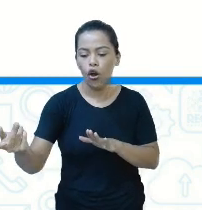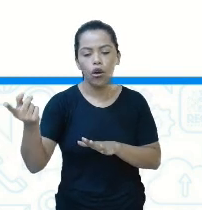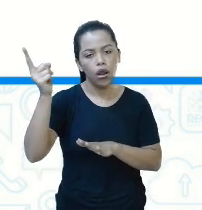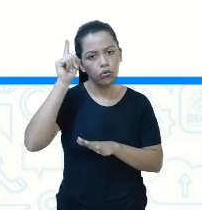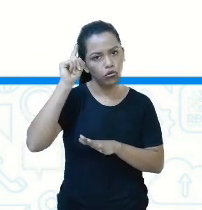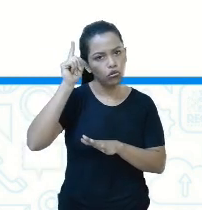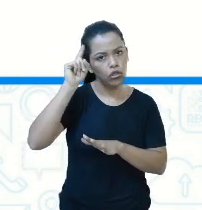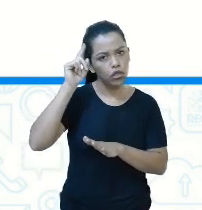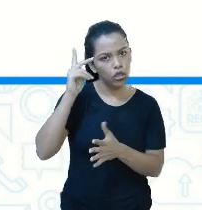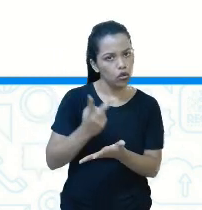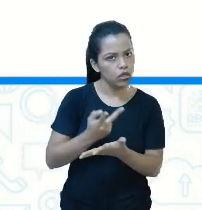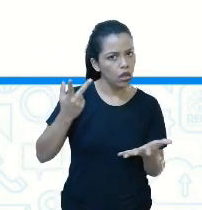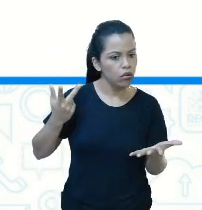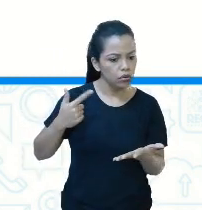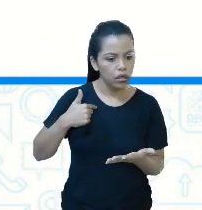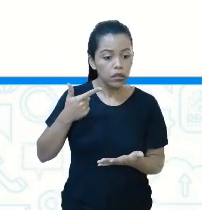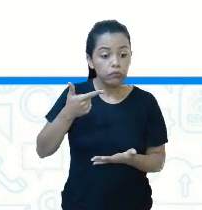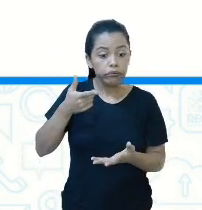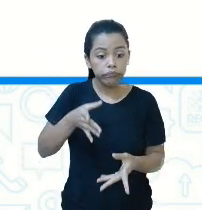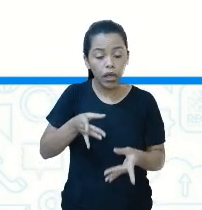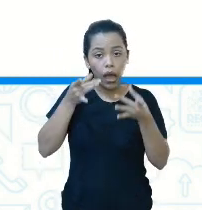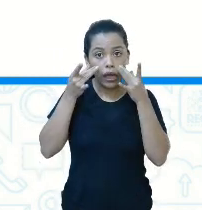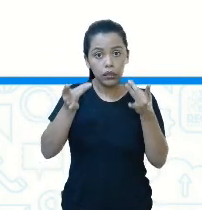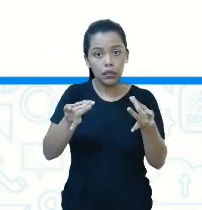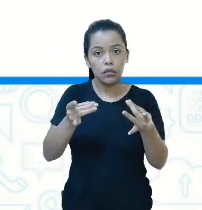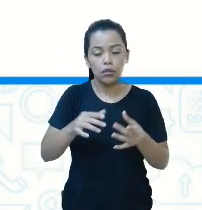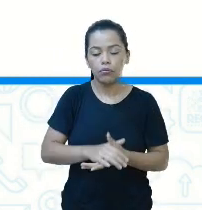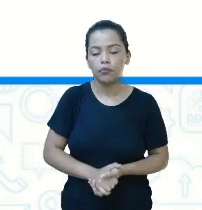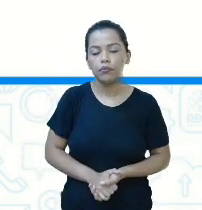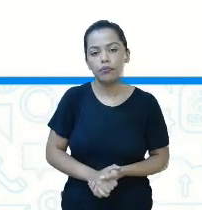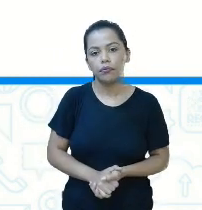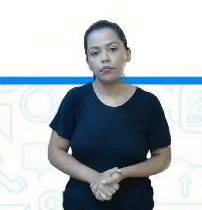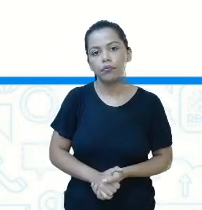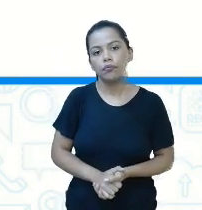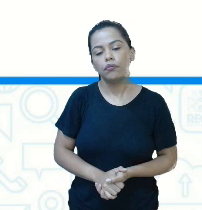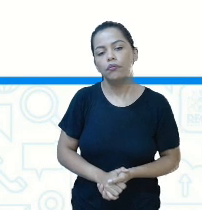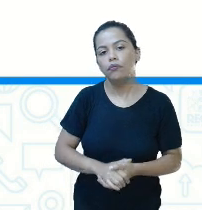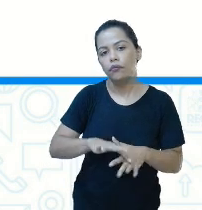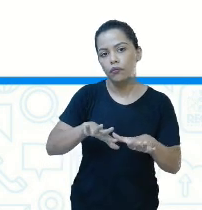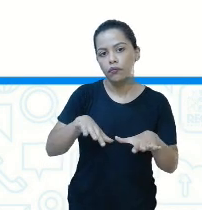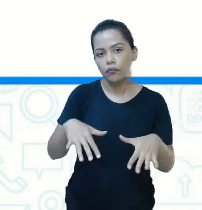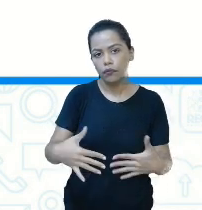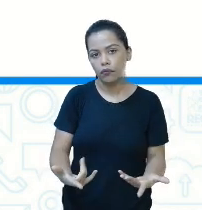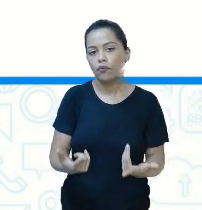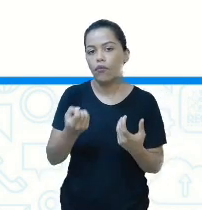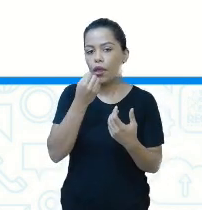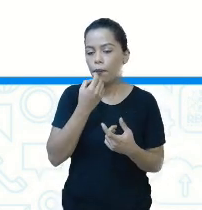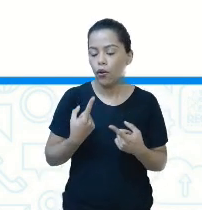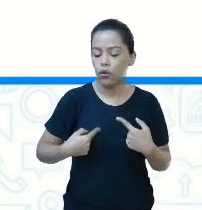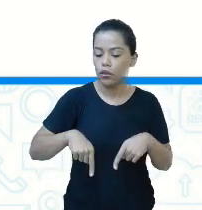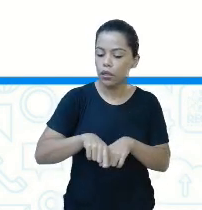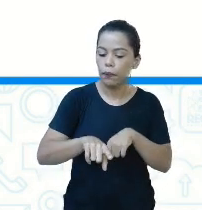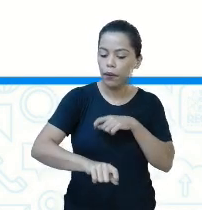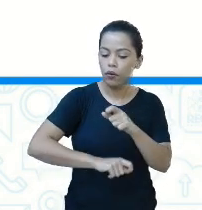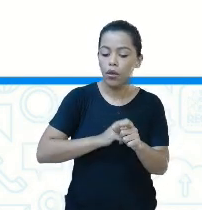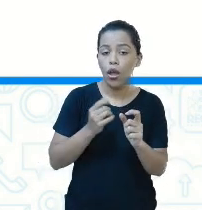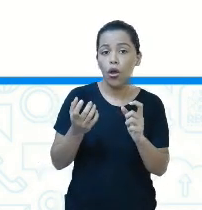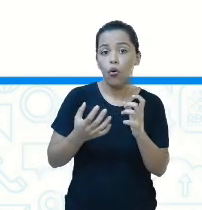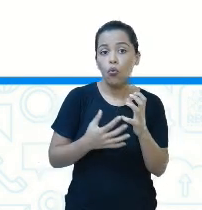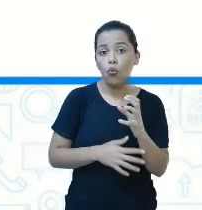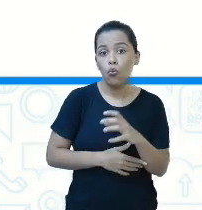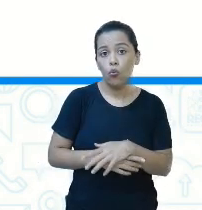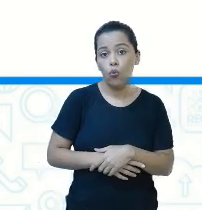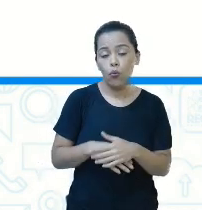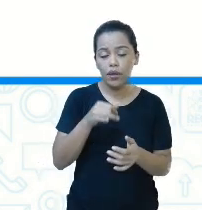normalidade cotidiana. Aí vai cair como uma luva O exemplo que eu te falei da árvore.